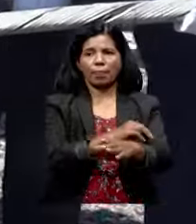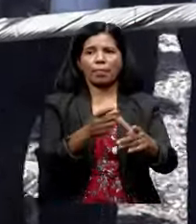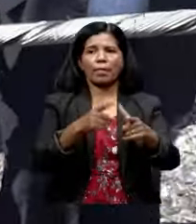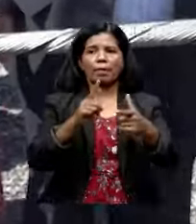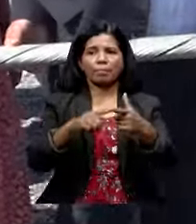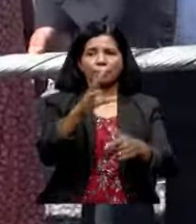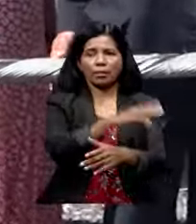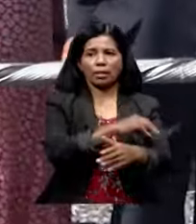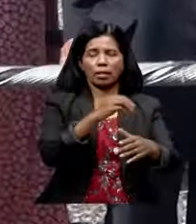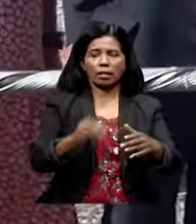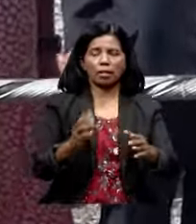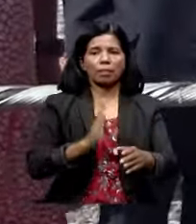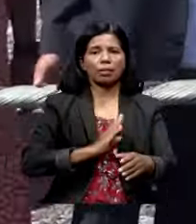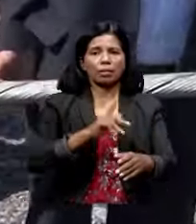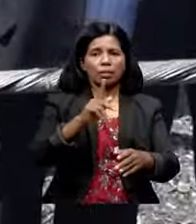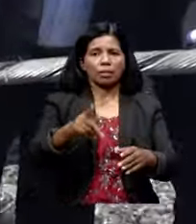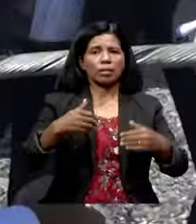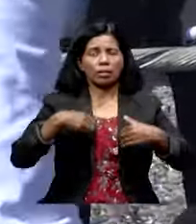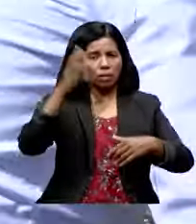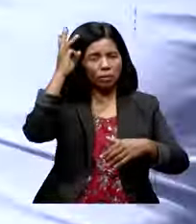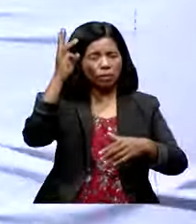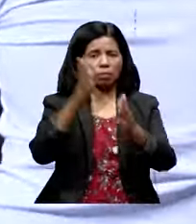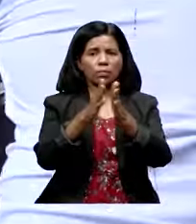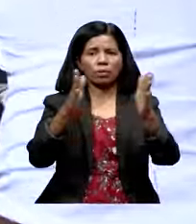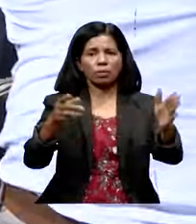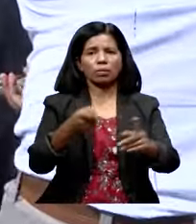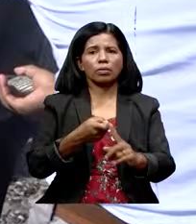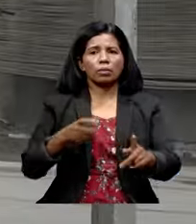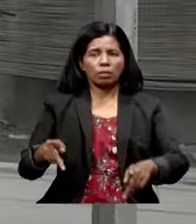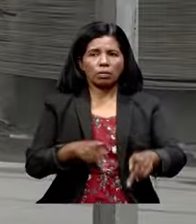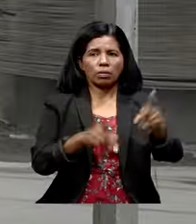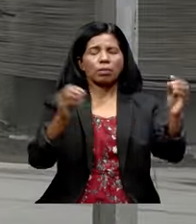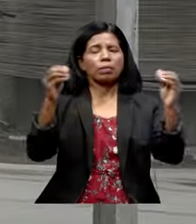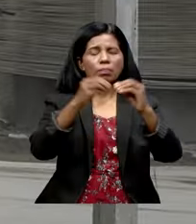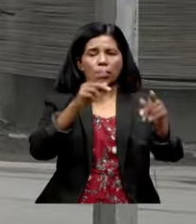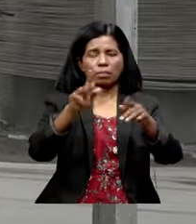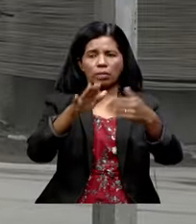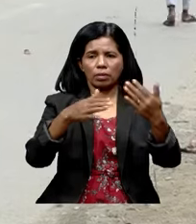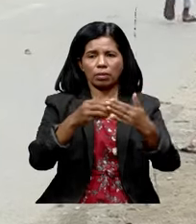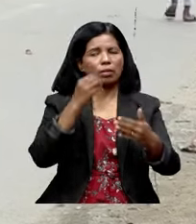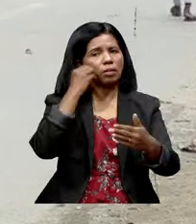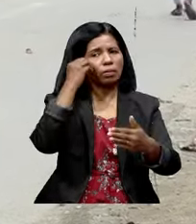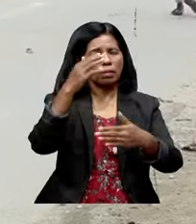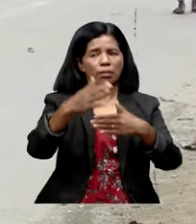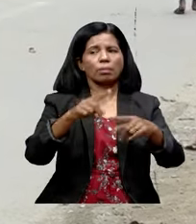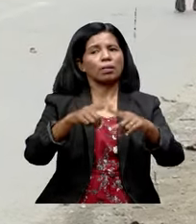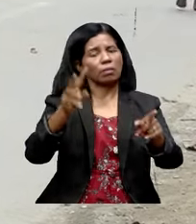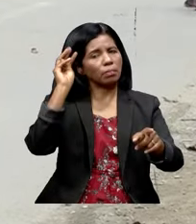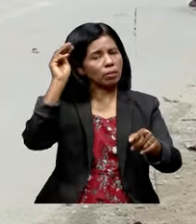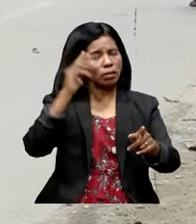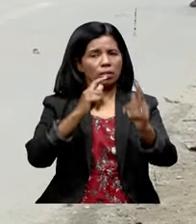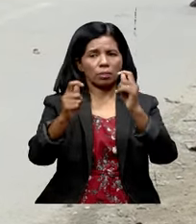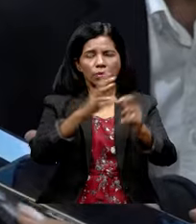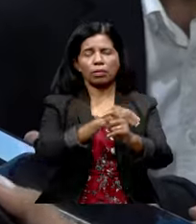fibra ótica e a Bebonuk, né? A moço preocupação barra o si público. Lulu impacto ba comunidade de Bé Hela Bessic. Mais bem, ministro do Transporte e da